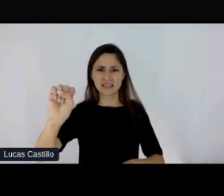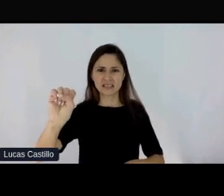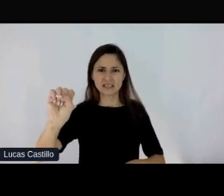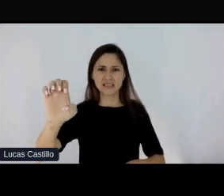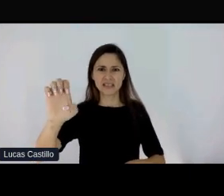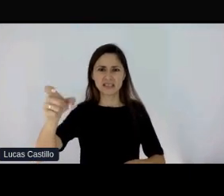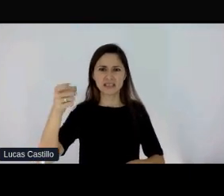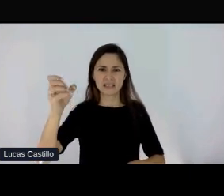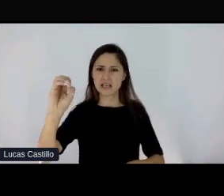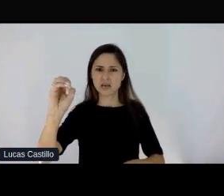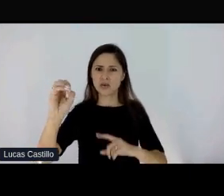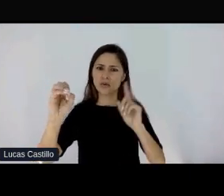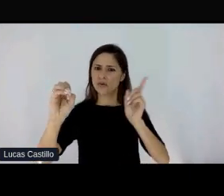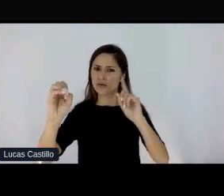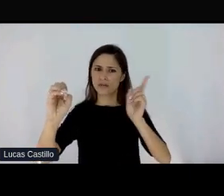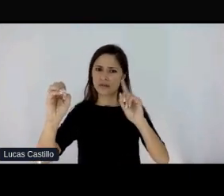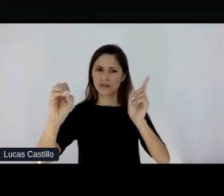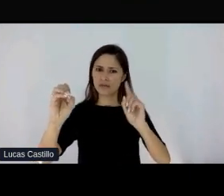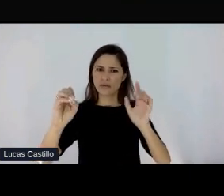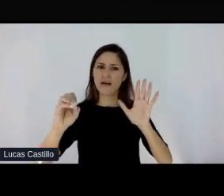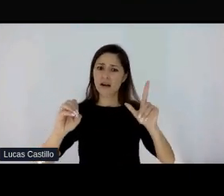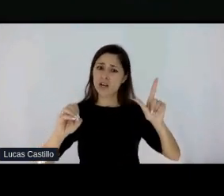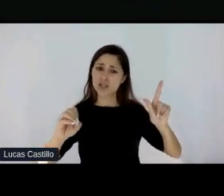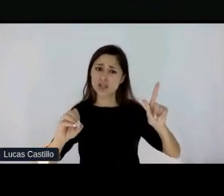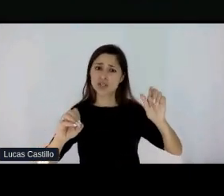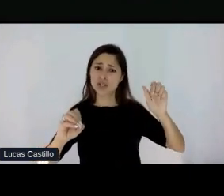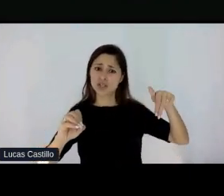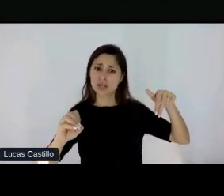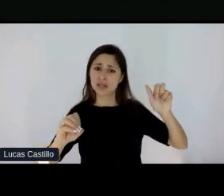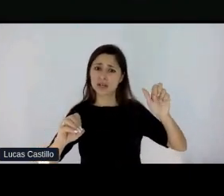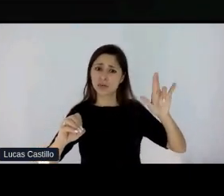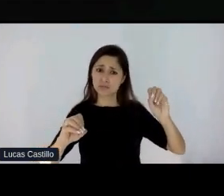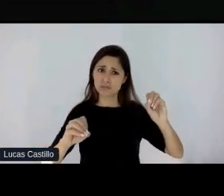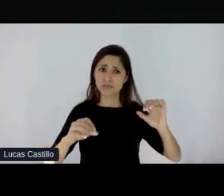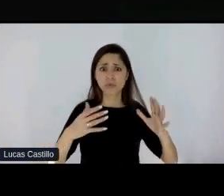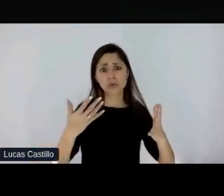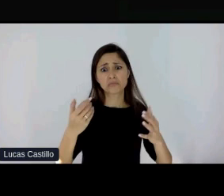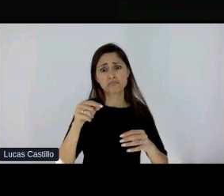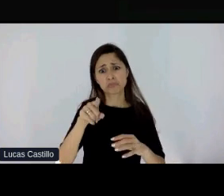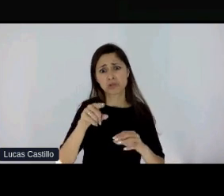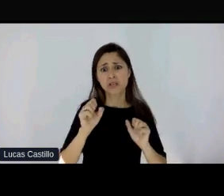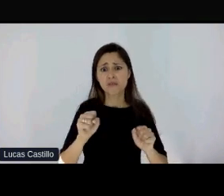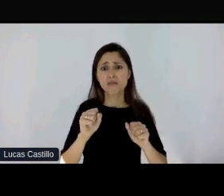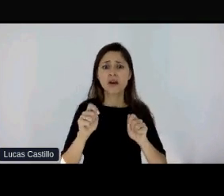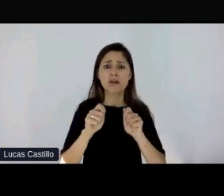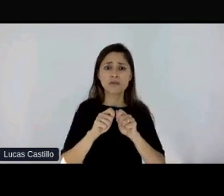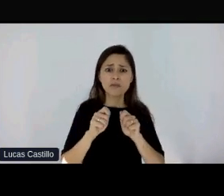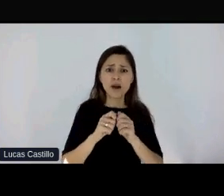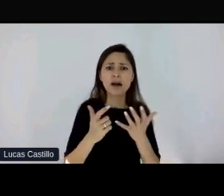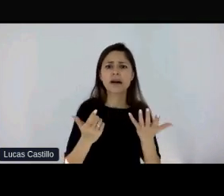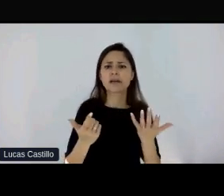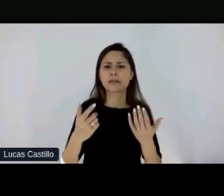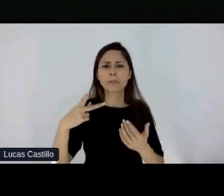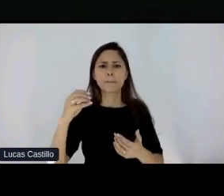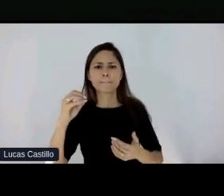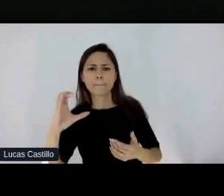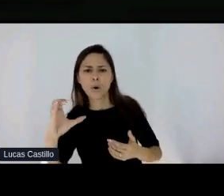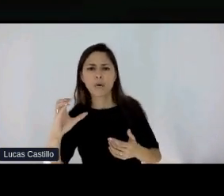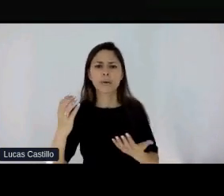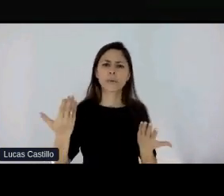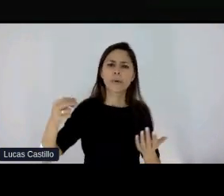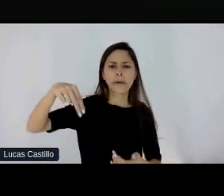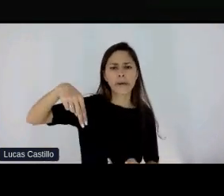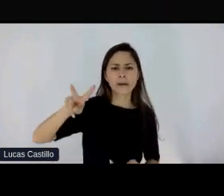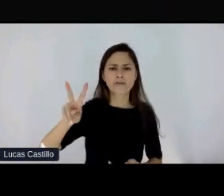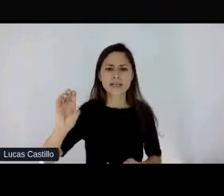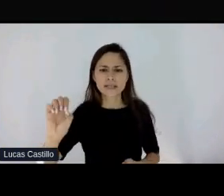quando a gente, né, faz um aplicativo, principalmente, né, uma POC ou um MVC